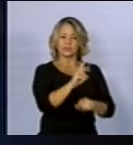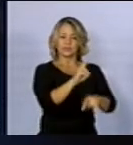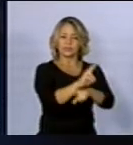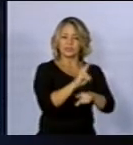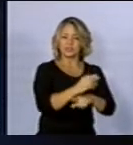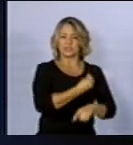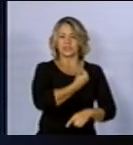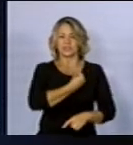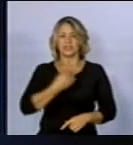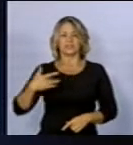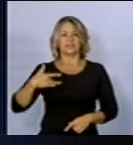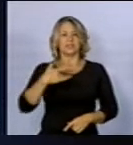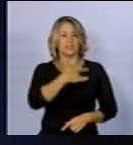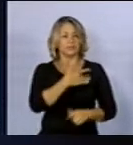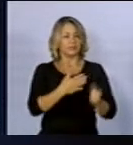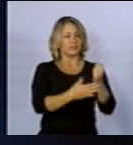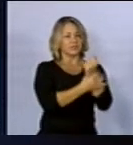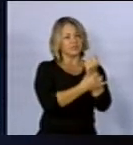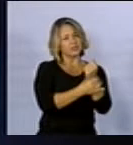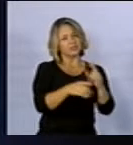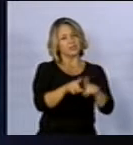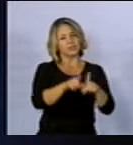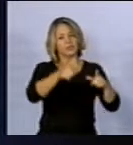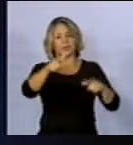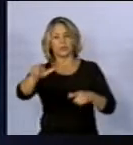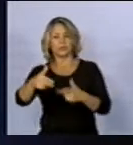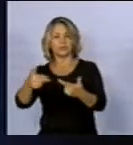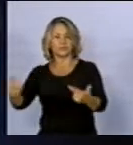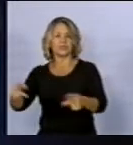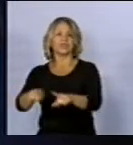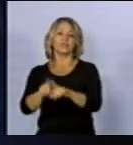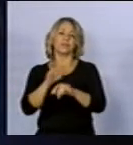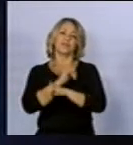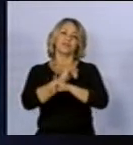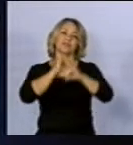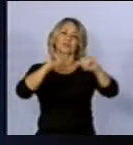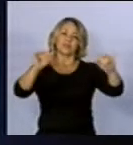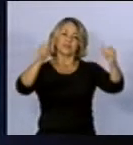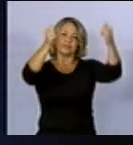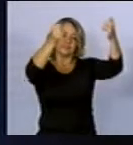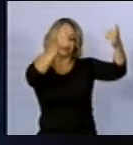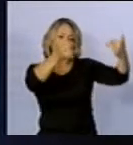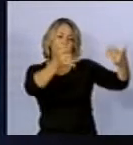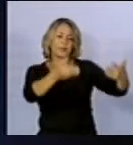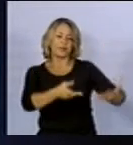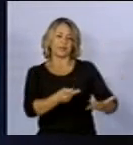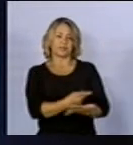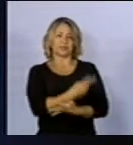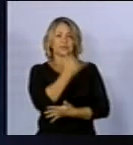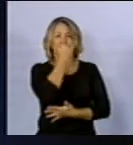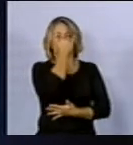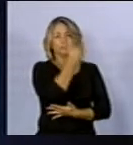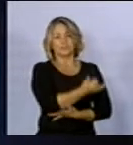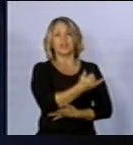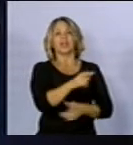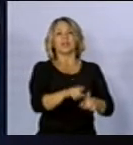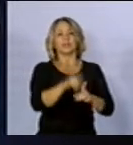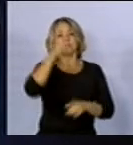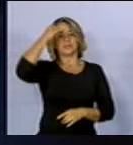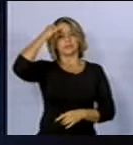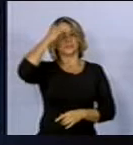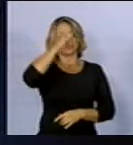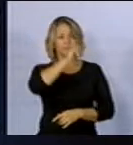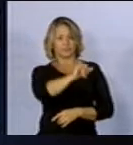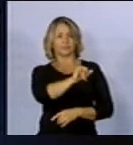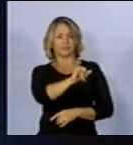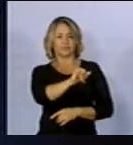vida saúde e segurança desses riscos mas também a informação sobre esses riscos a efetiva prevenção